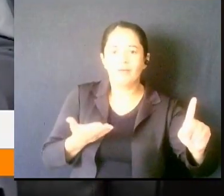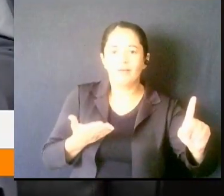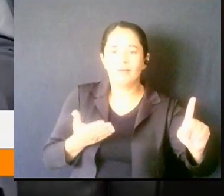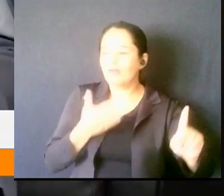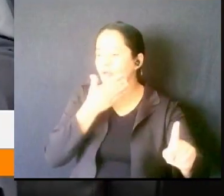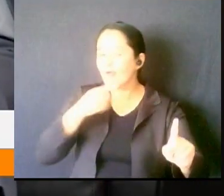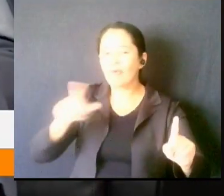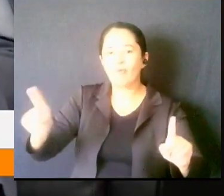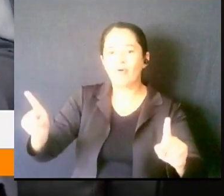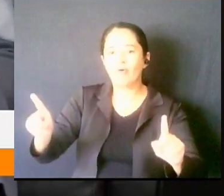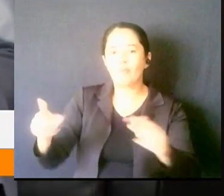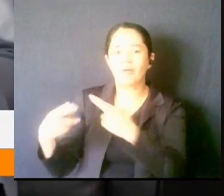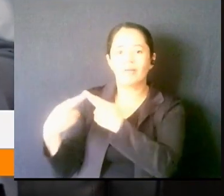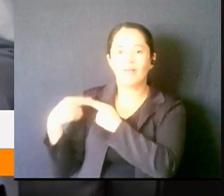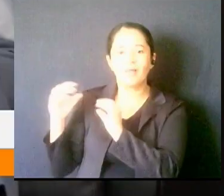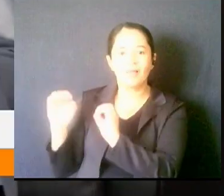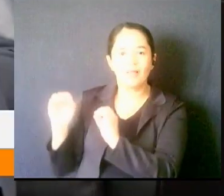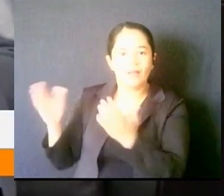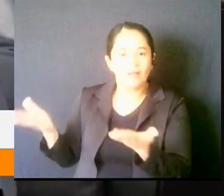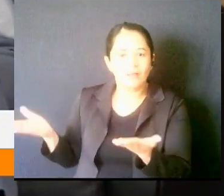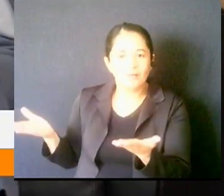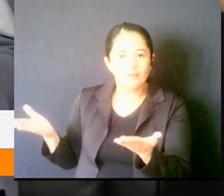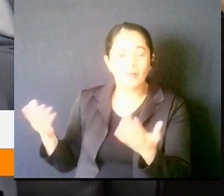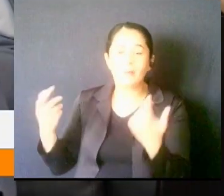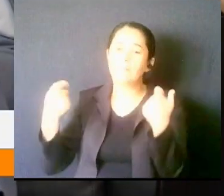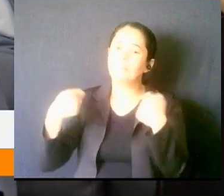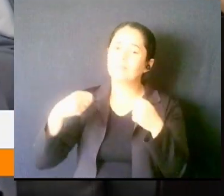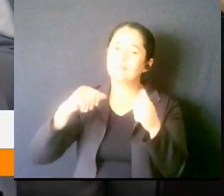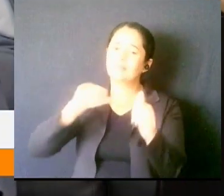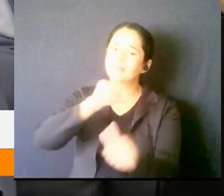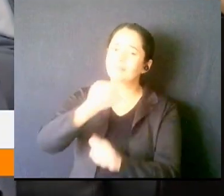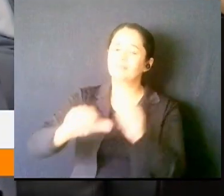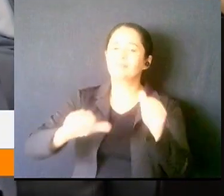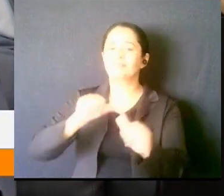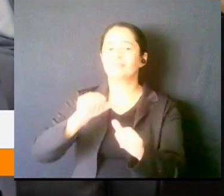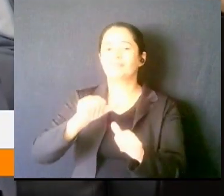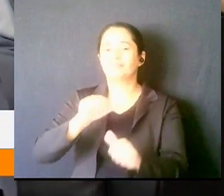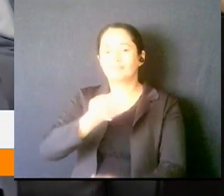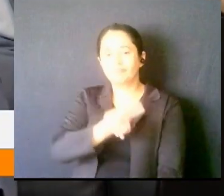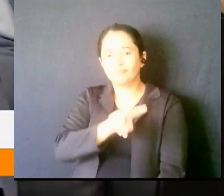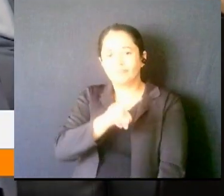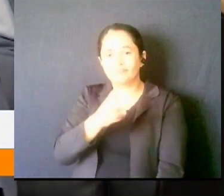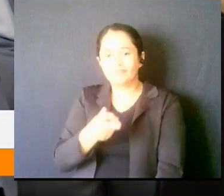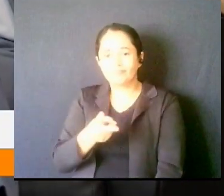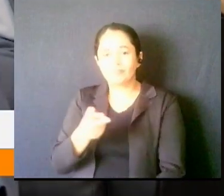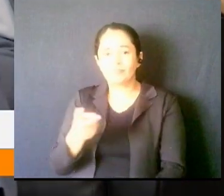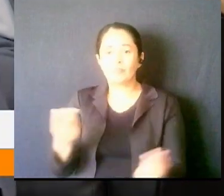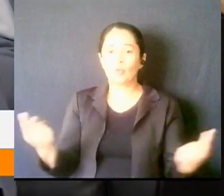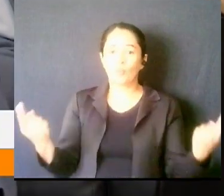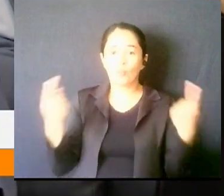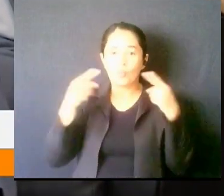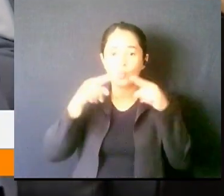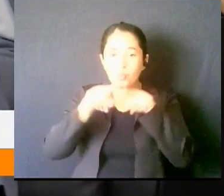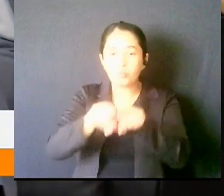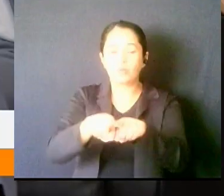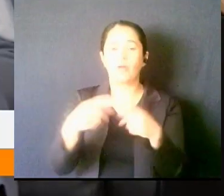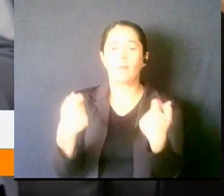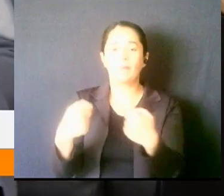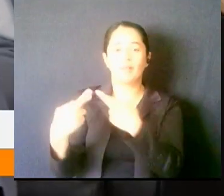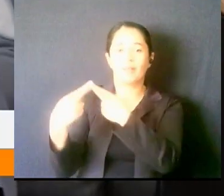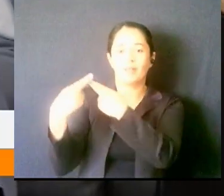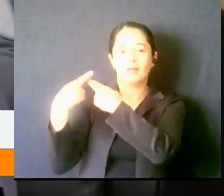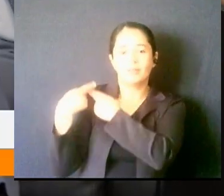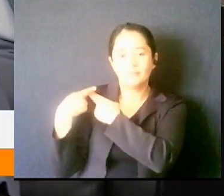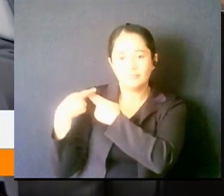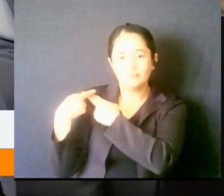Isso precisa mudar. Muito embora a mulher tenha que ter é importante que a